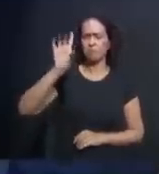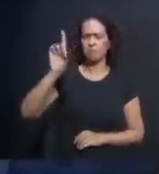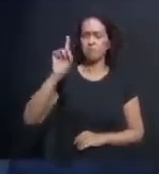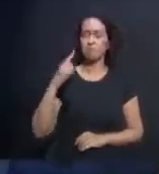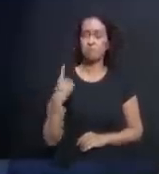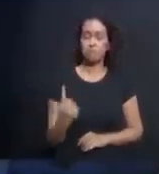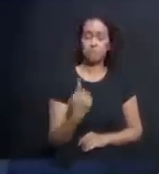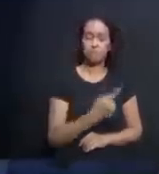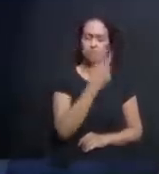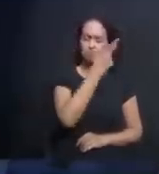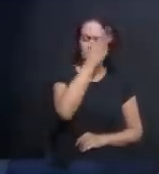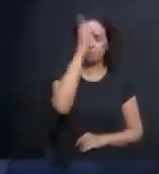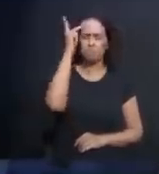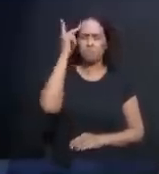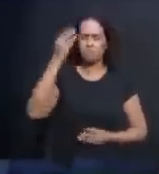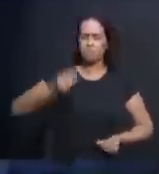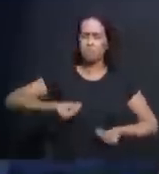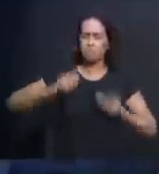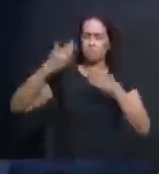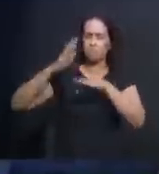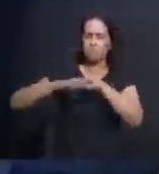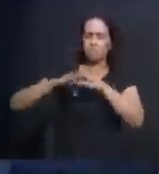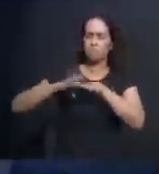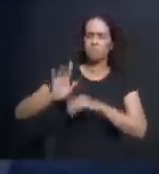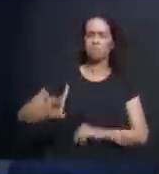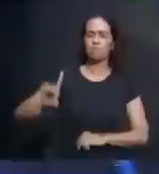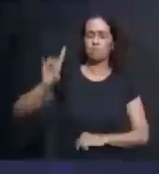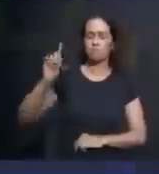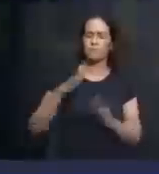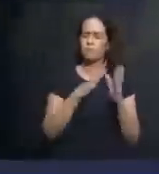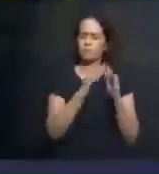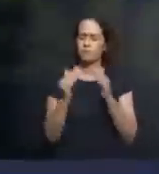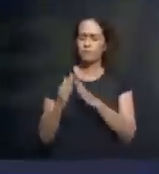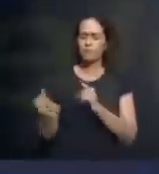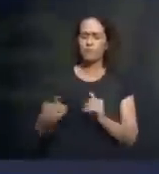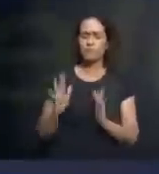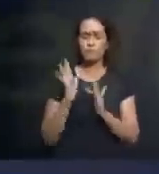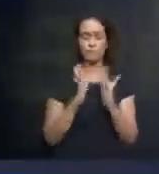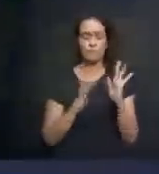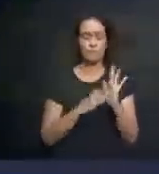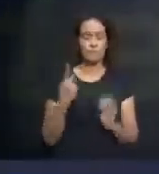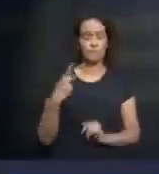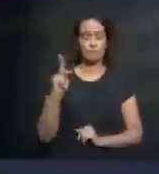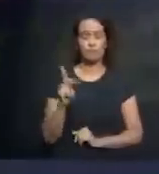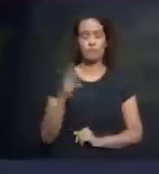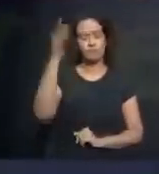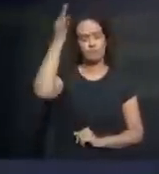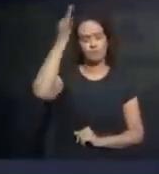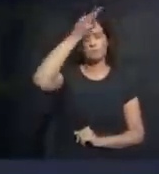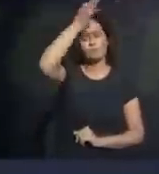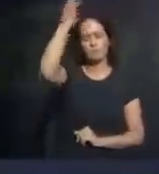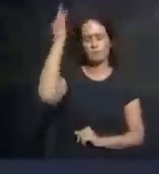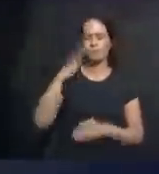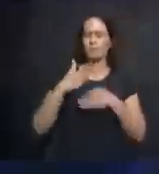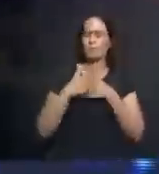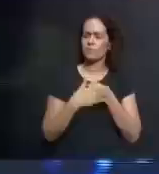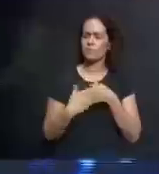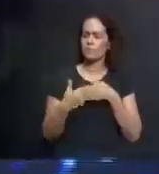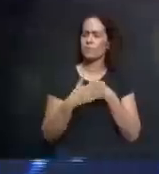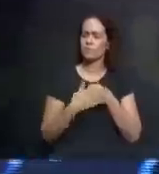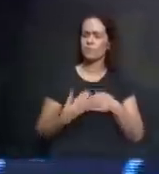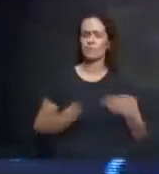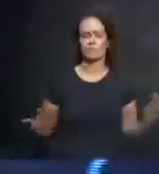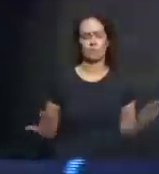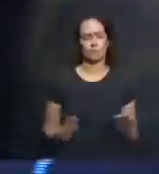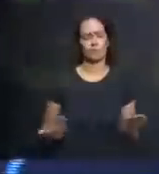alma que está aqui diante do Senhor, ó Pai. E pedir, Jesus, que o Teu Espírito Santo traga consolo agora,